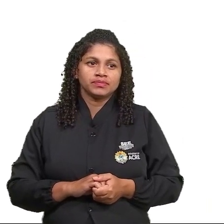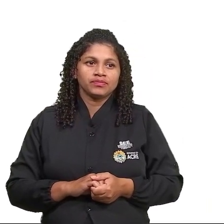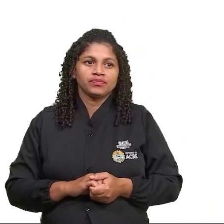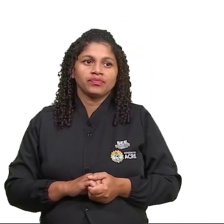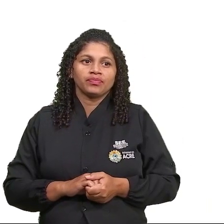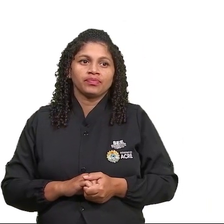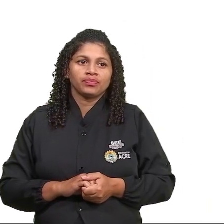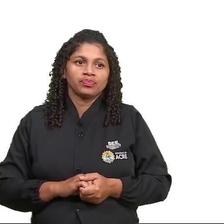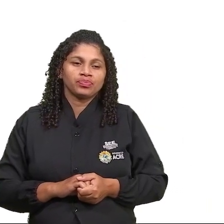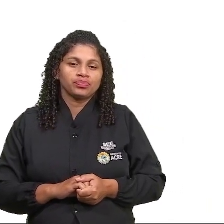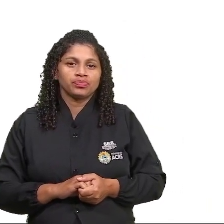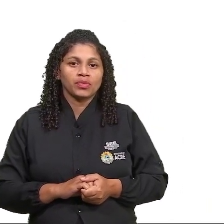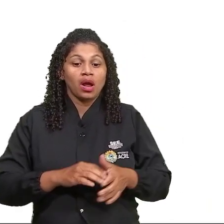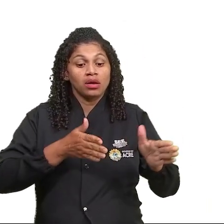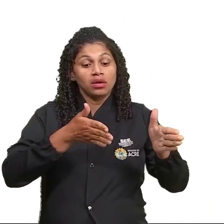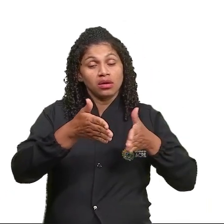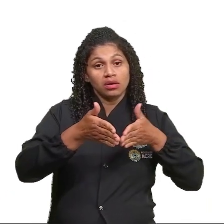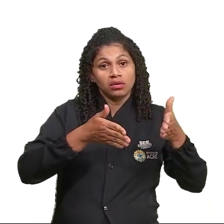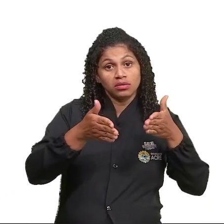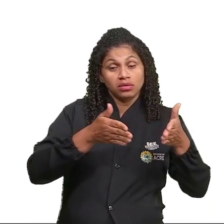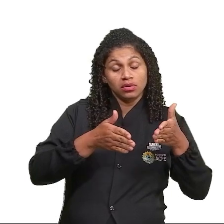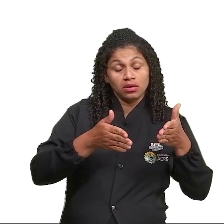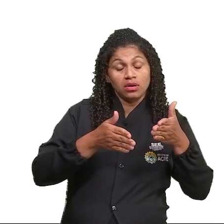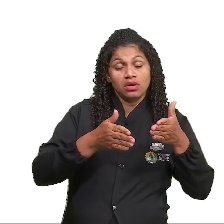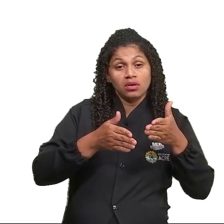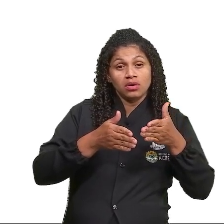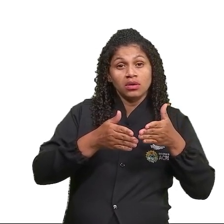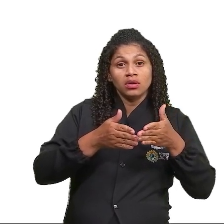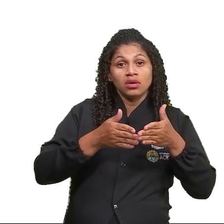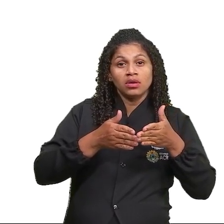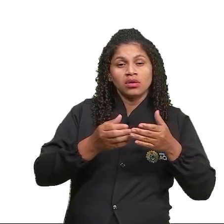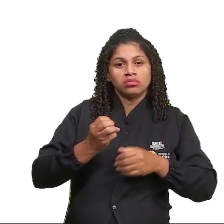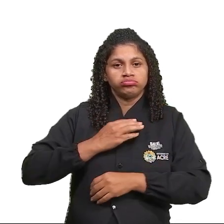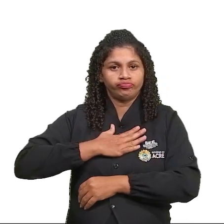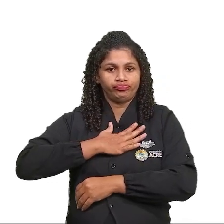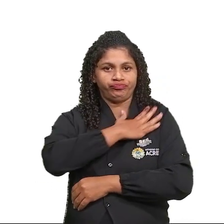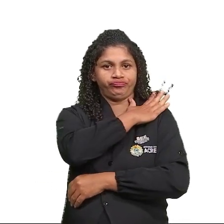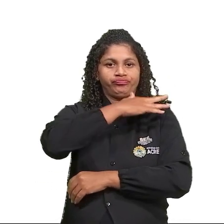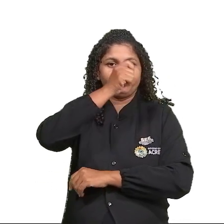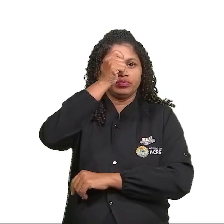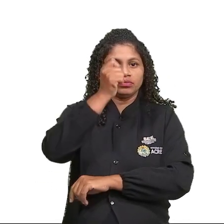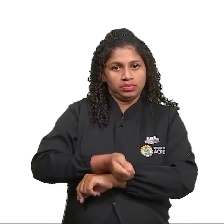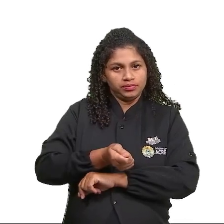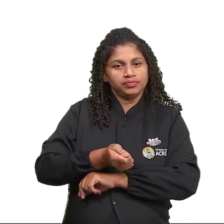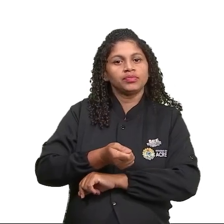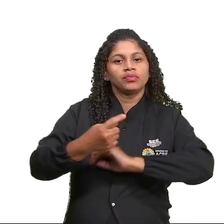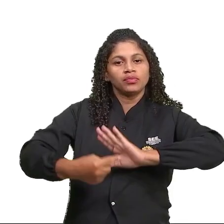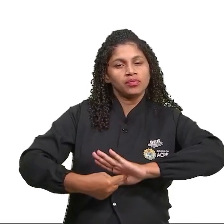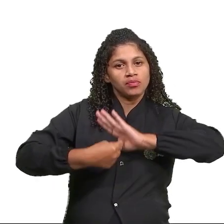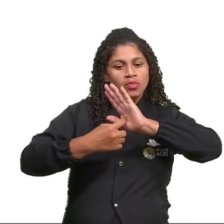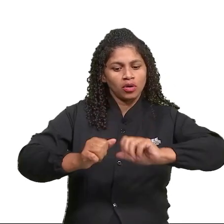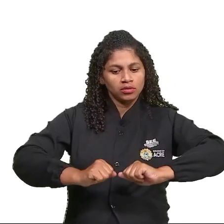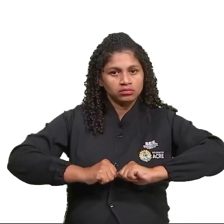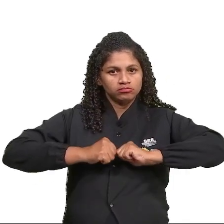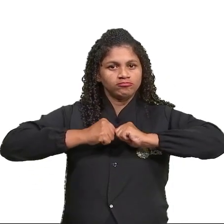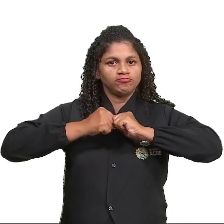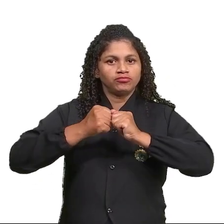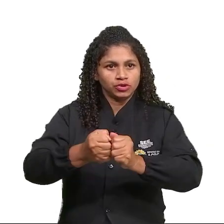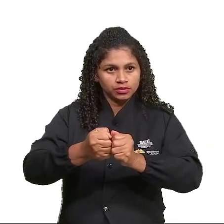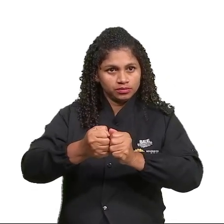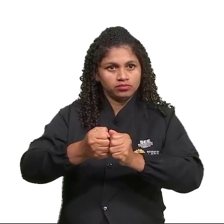regime militar que governou o Brasil na década de 70, o poema de Cacaso edifica uma forma de resistência e protesto a esse